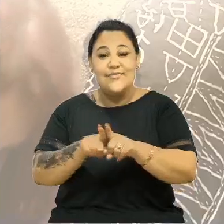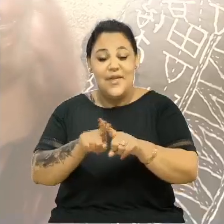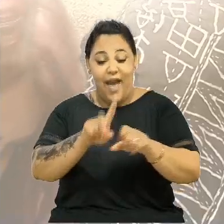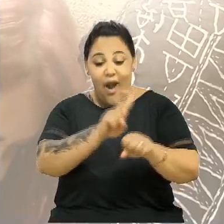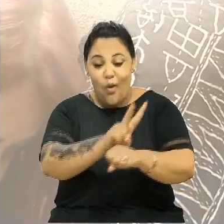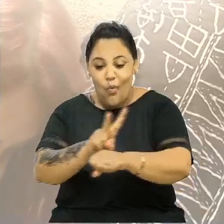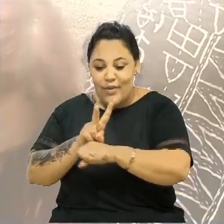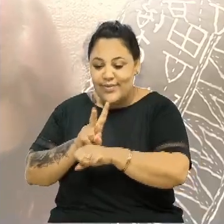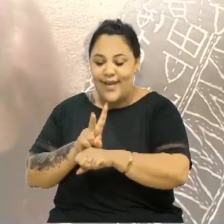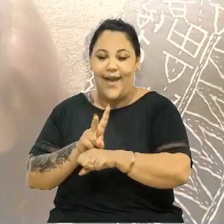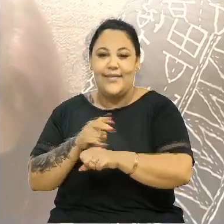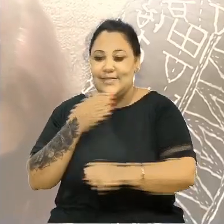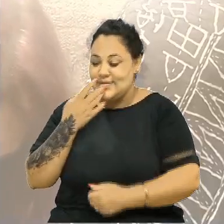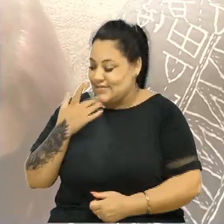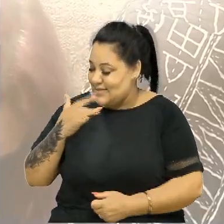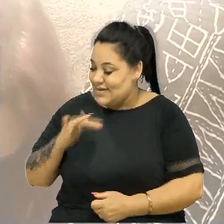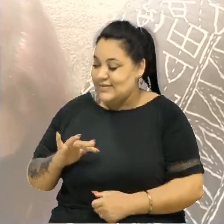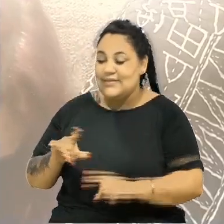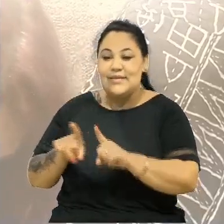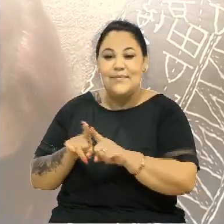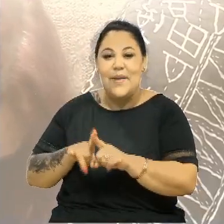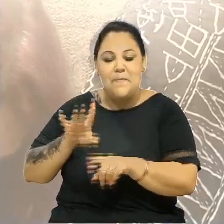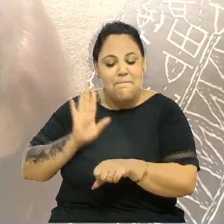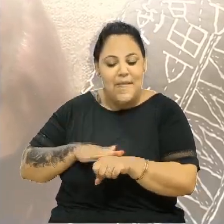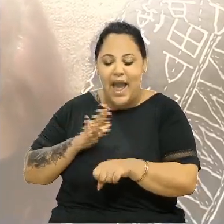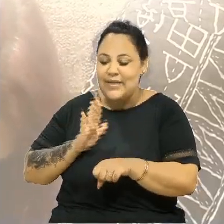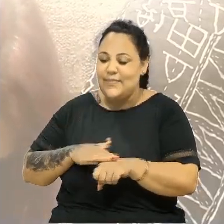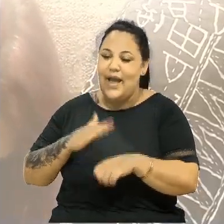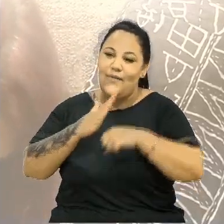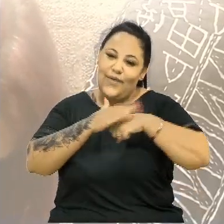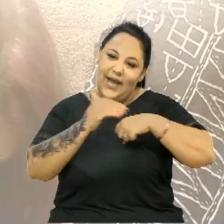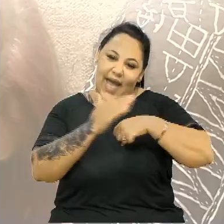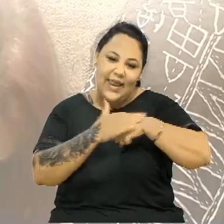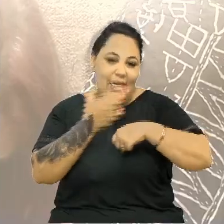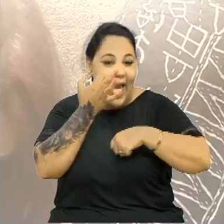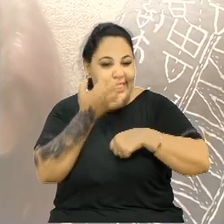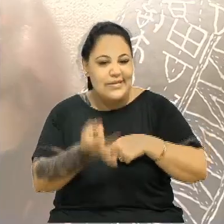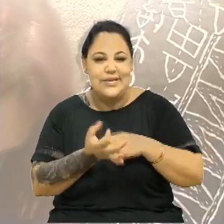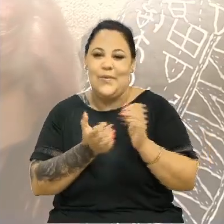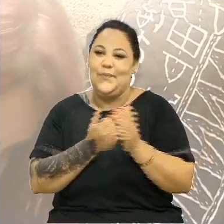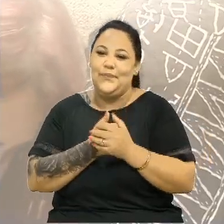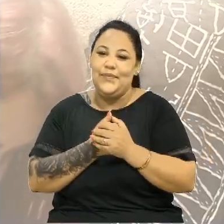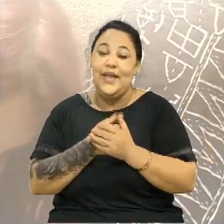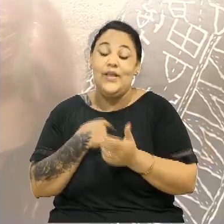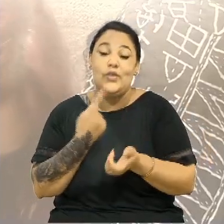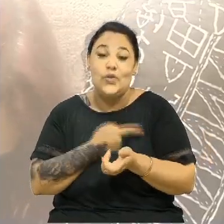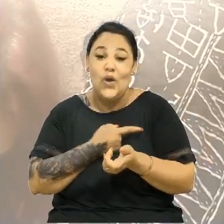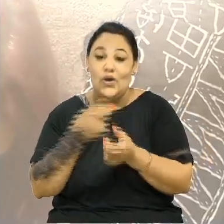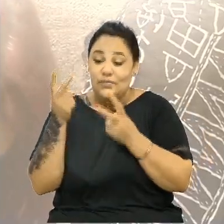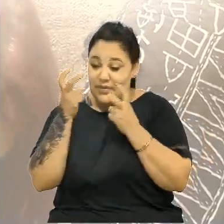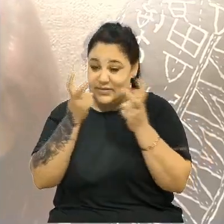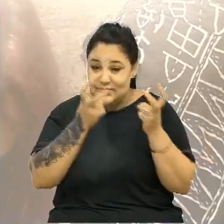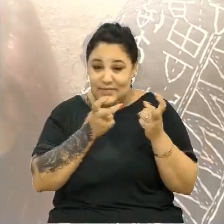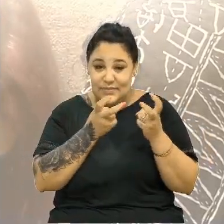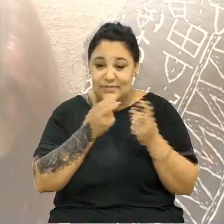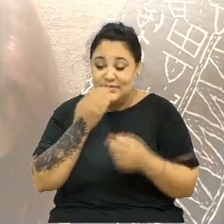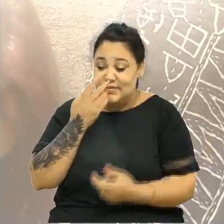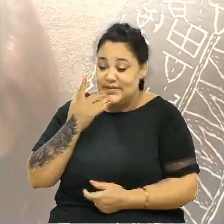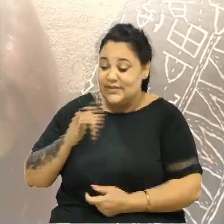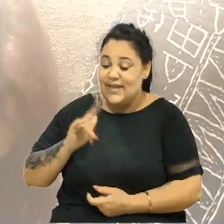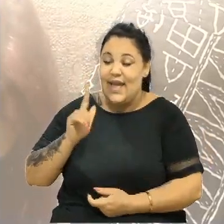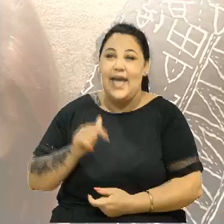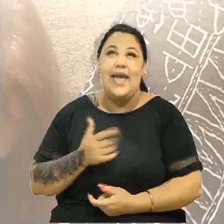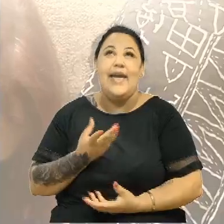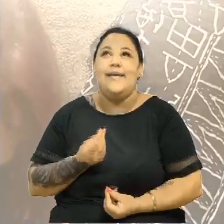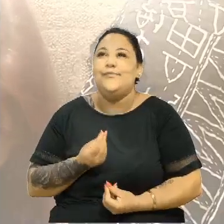das nossas crianças cada vez mais com carinho e atenção. A gente percebe que a Kimberly é uma